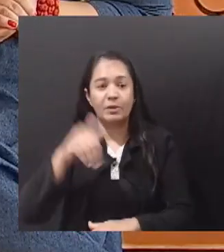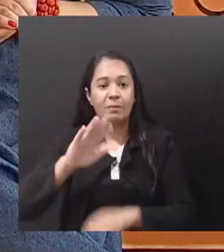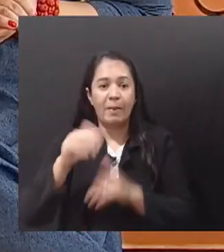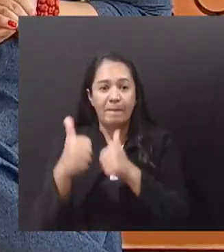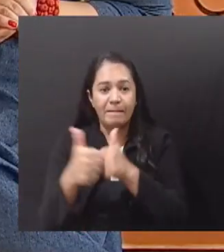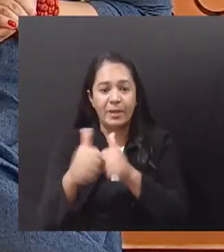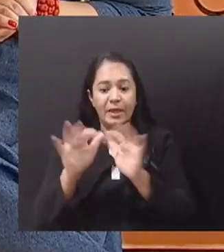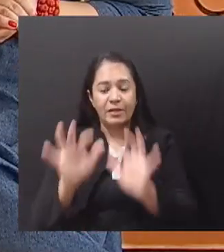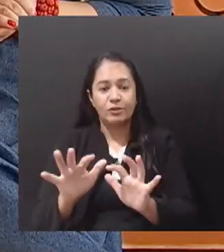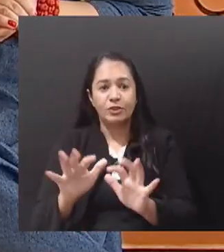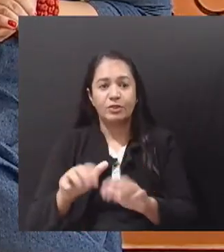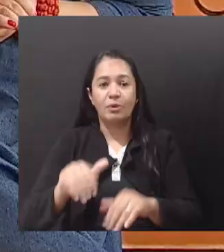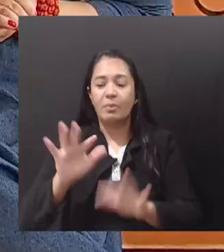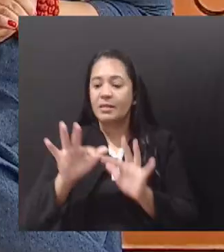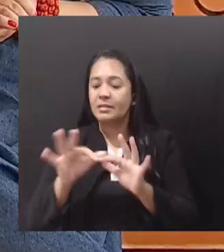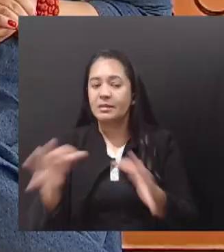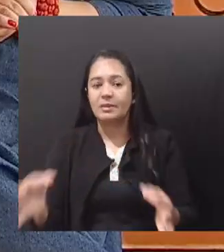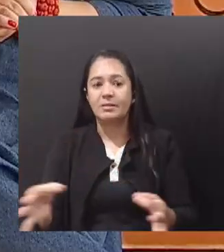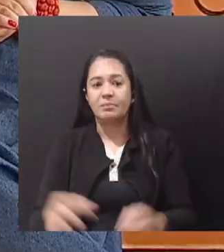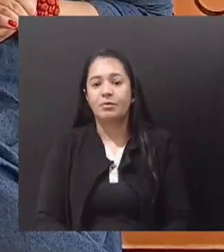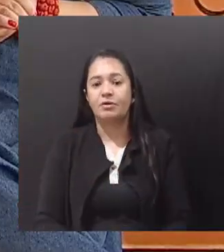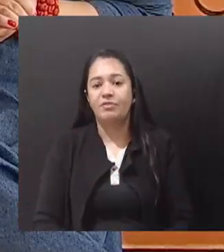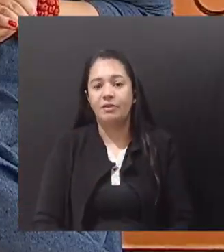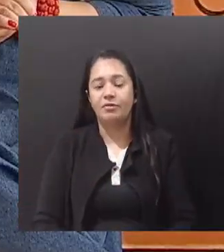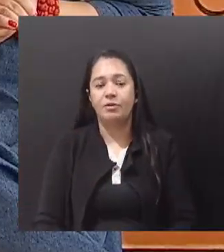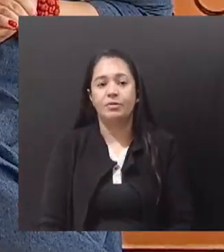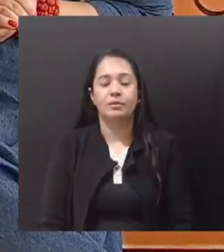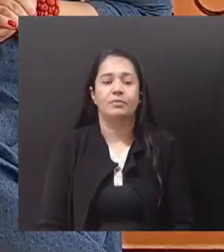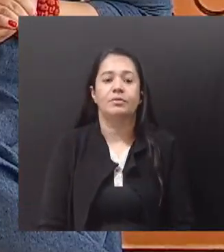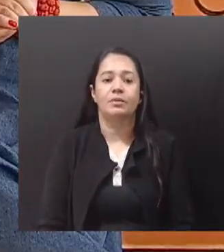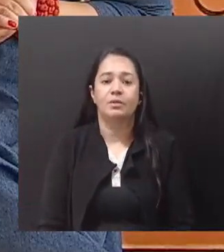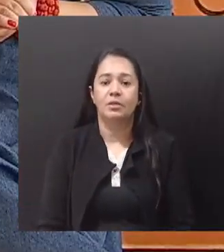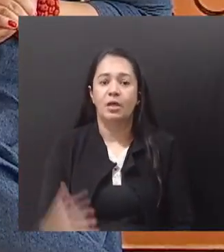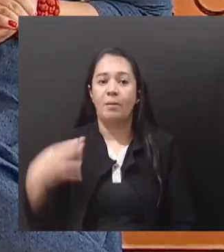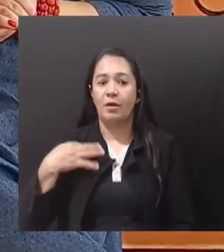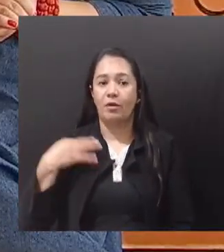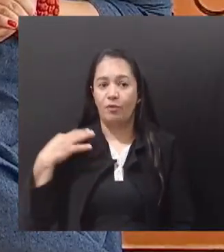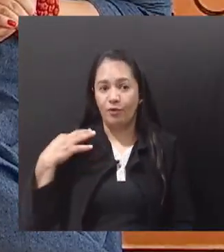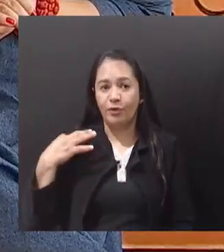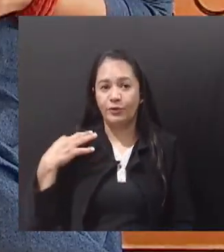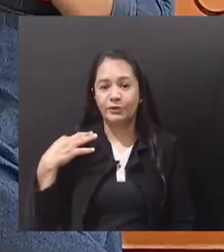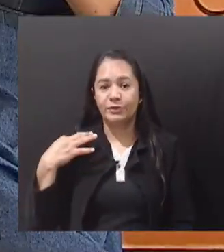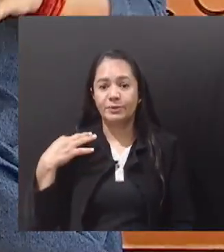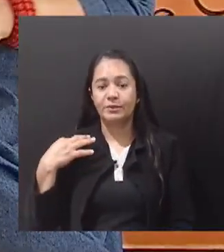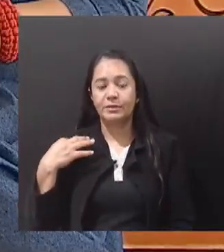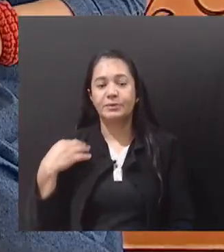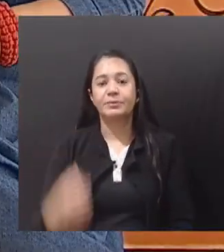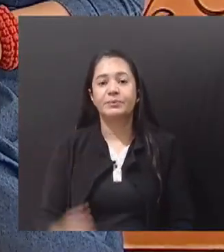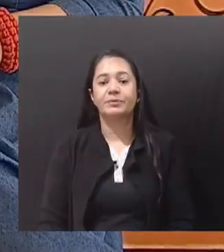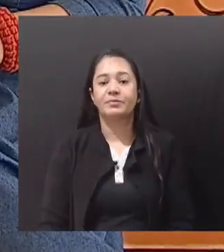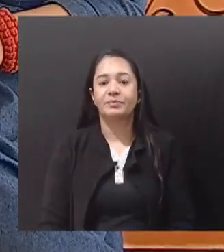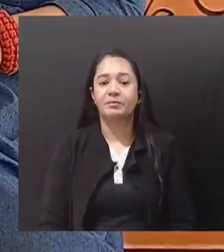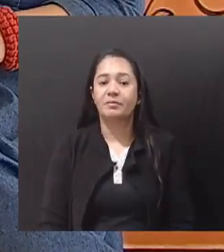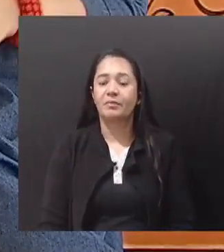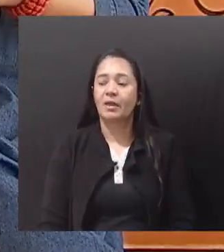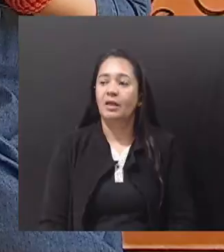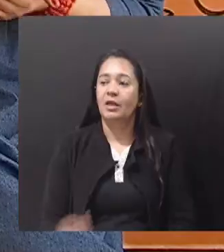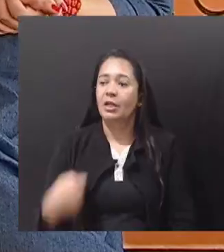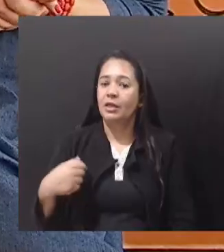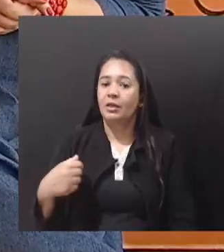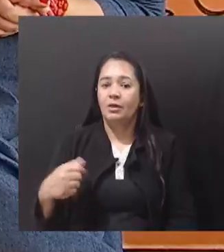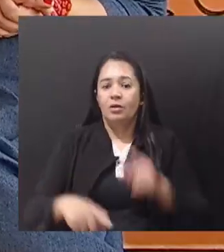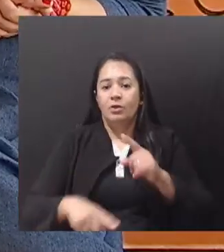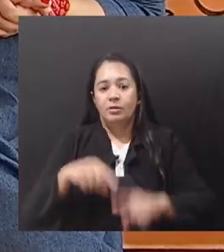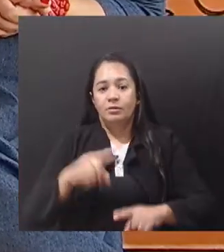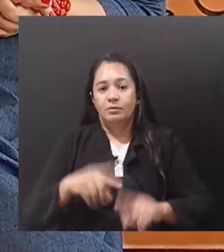maneira mais simples e rápida da gente conectar o voluntário à organização. Agora, Ranieri, eu estou aqui com material já